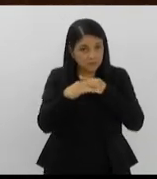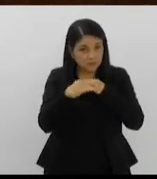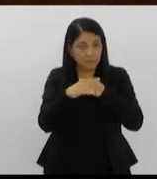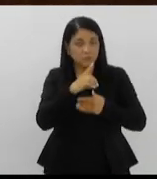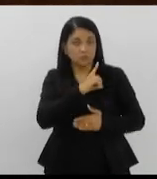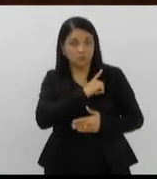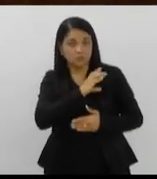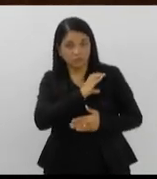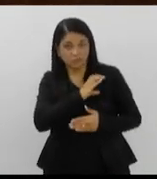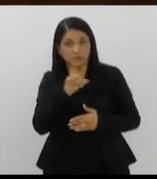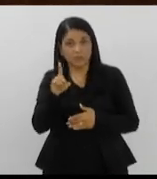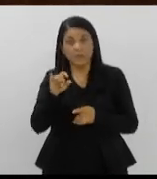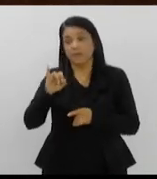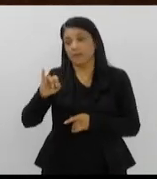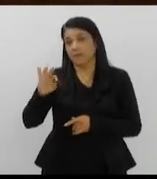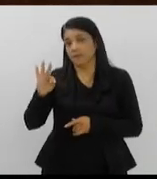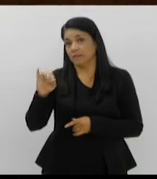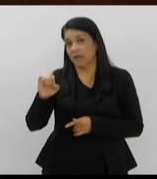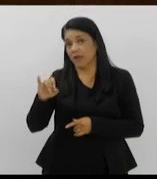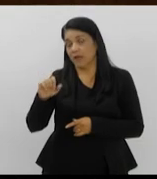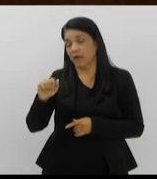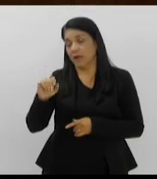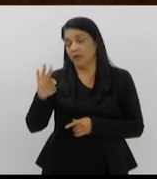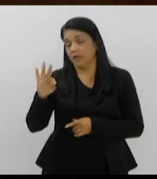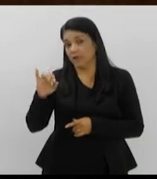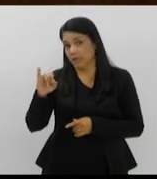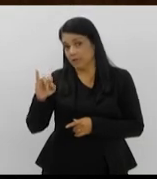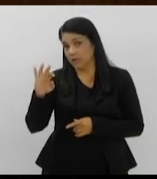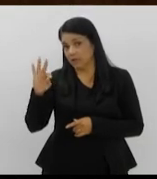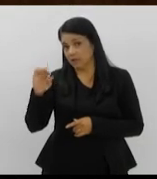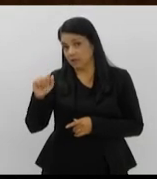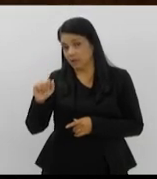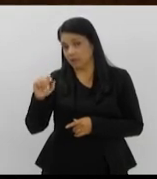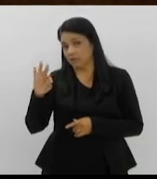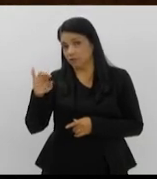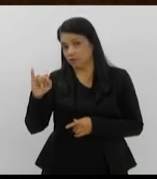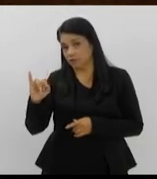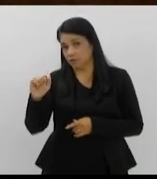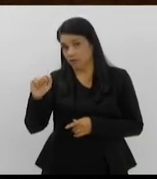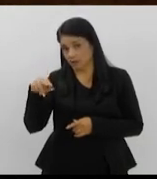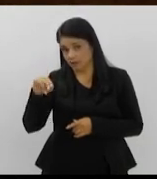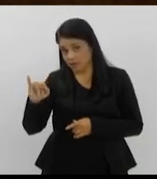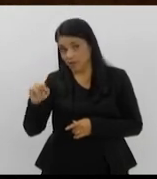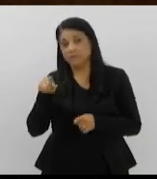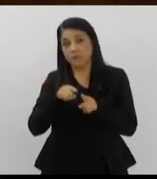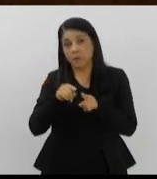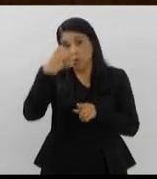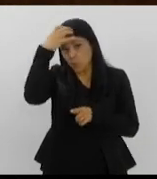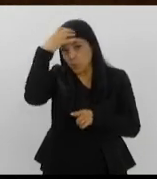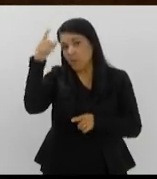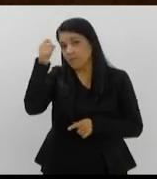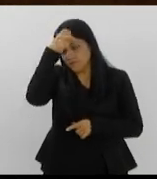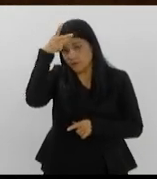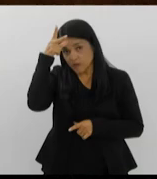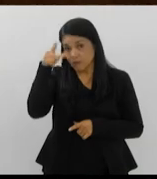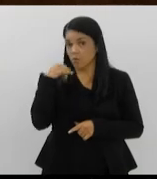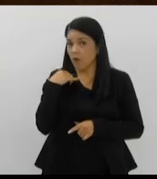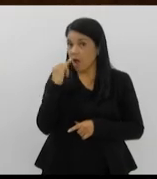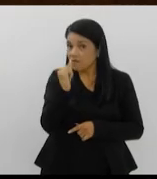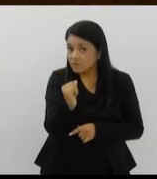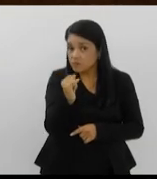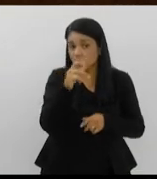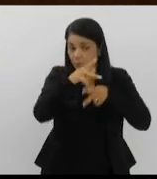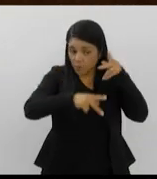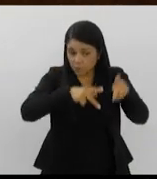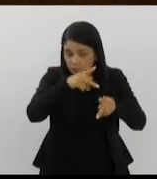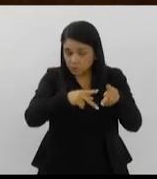acontecer em Itatiaia, como eu recebi também denúncia, a culpa é do prefeito. Fica aqui um alerta à população. Esse ano é um ano de eleição. É um